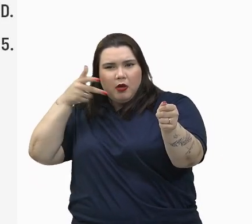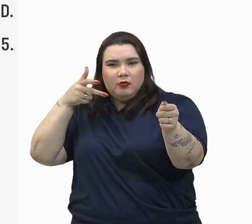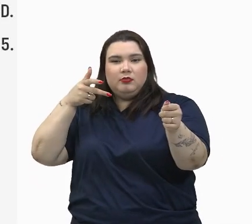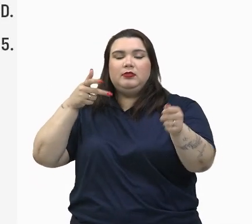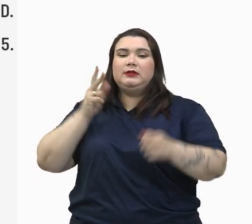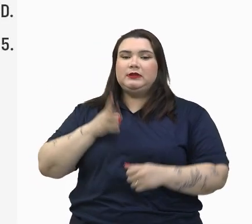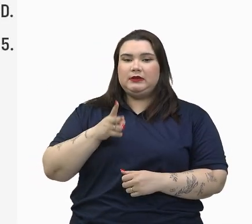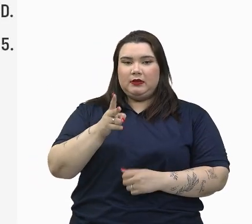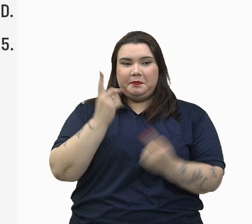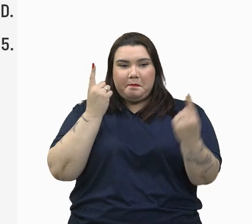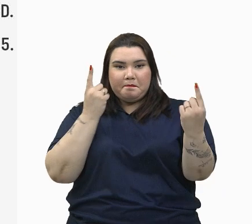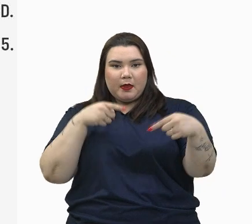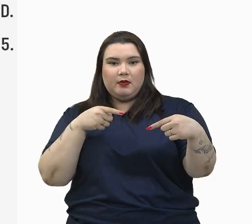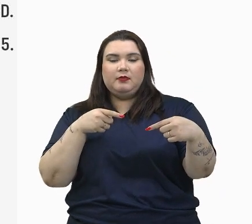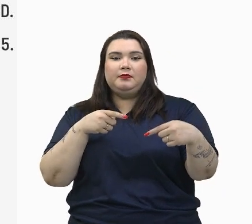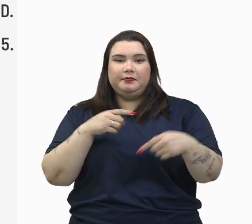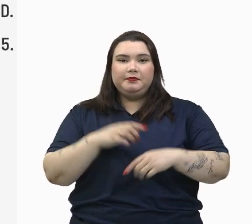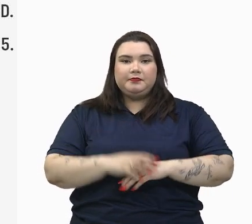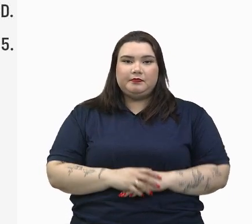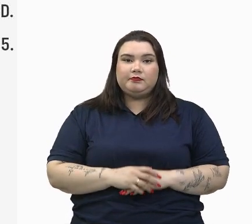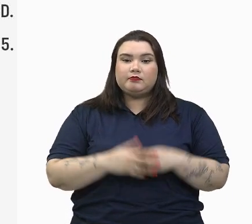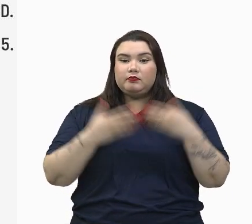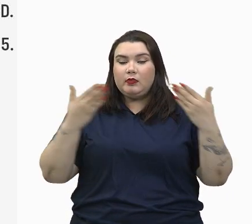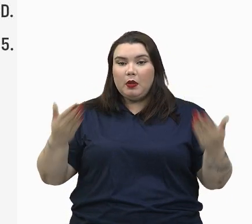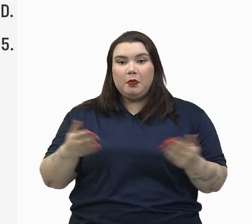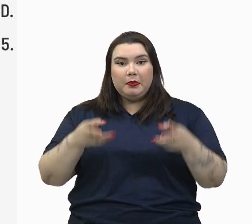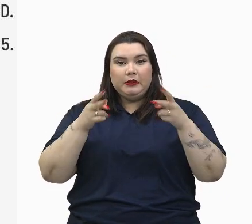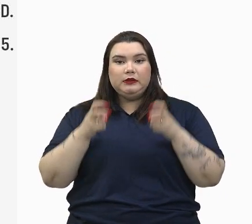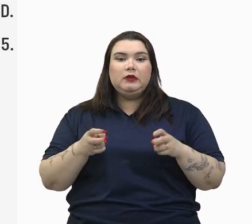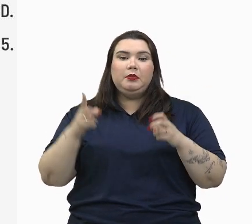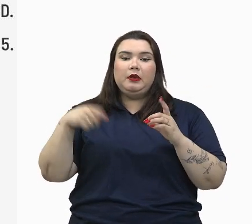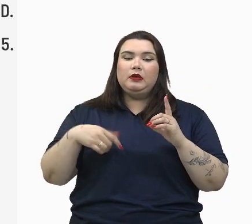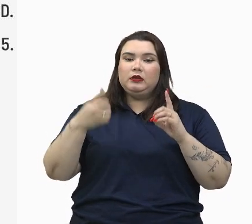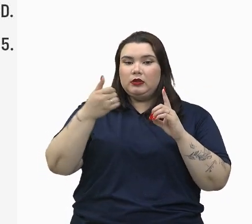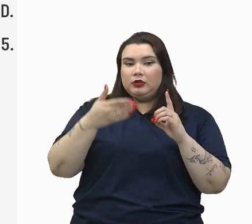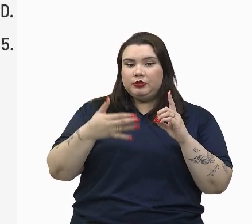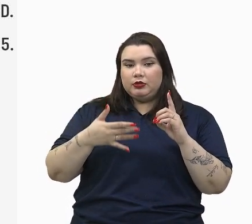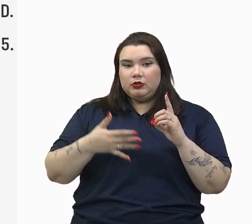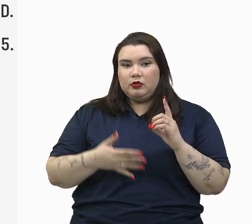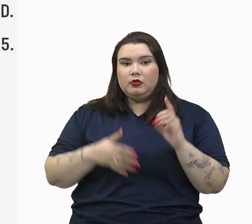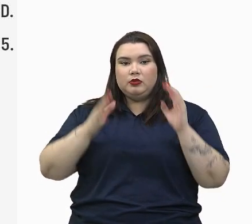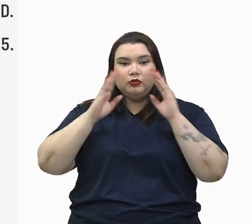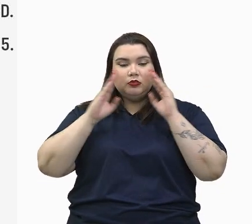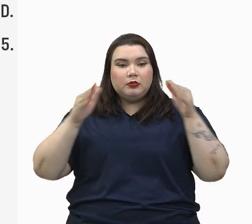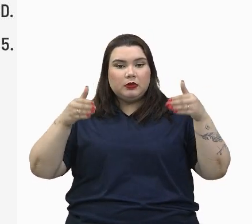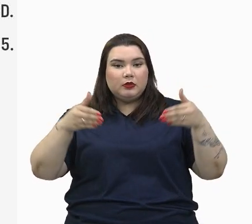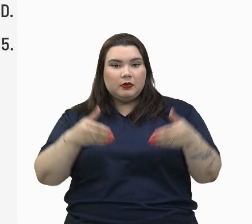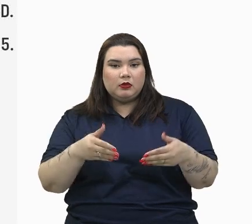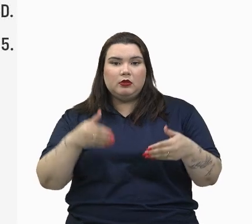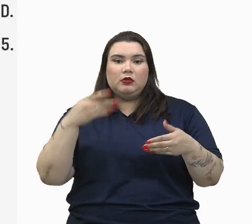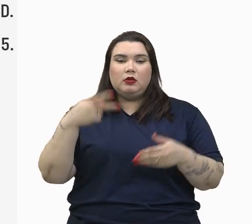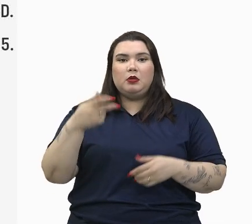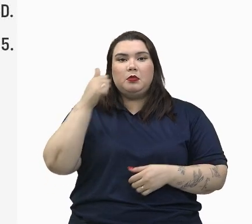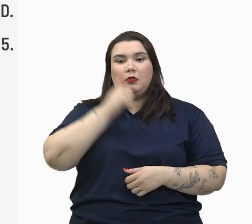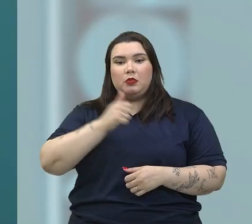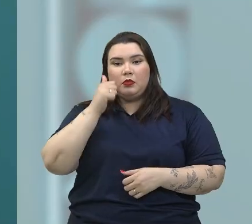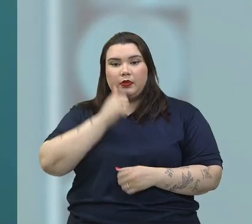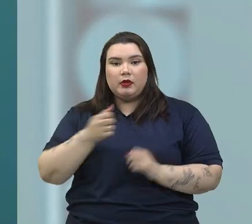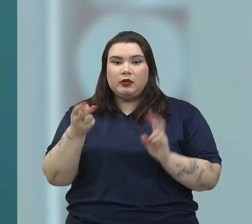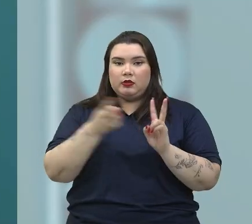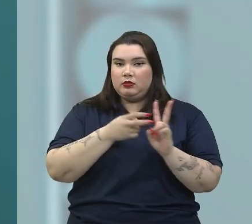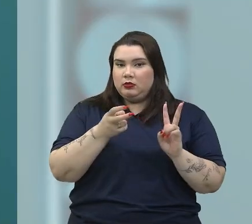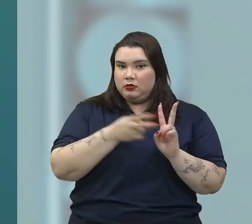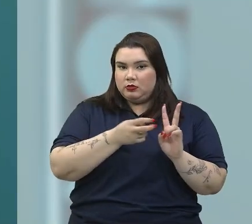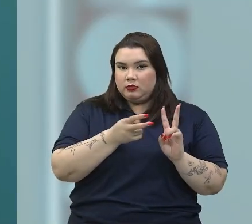com 10 índios. Então, a gente percebe realmente uma descrição a respeito especificamente dessas mulheres, dessas